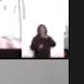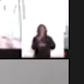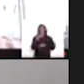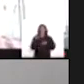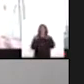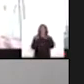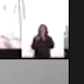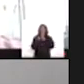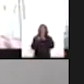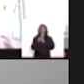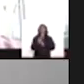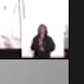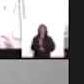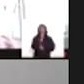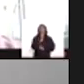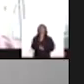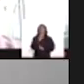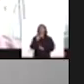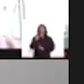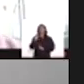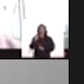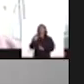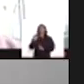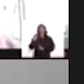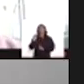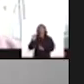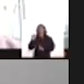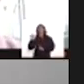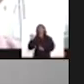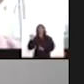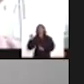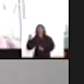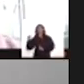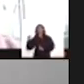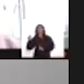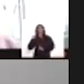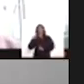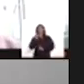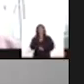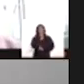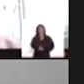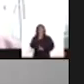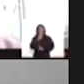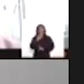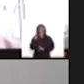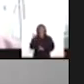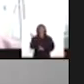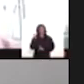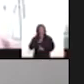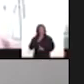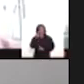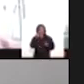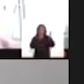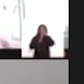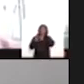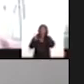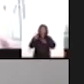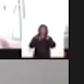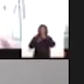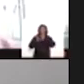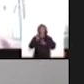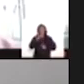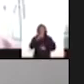pelas emendas que foram apresentadas, ele só retornará após a resposta da baixa diligência, é isso? Isso, exatamente. Ele só retornará após a